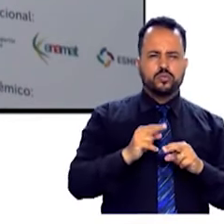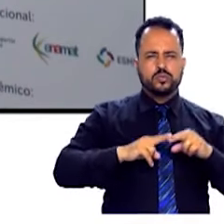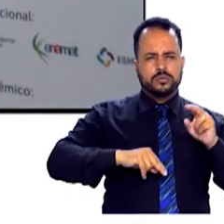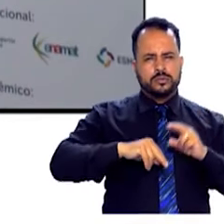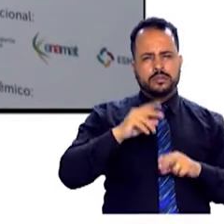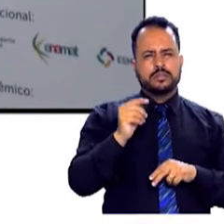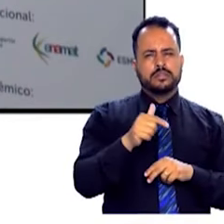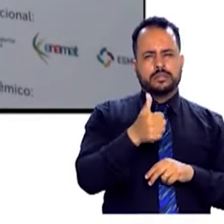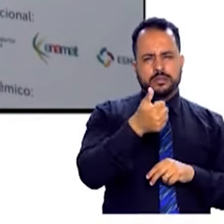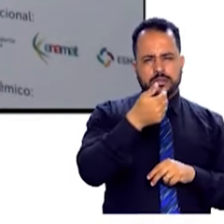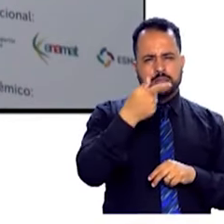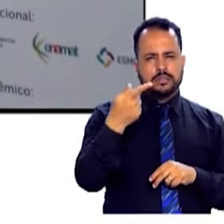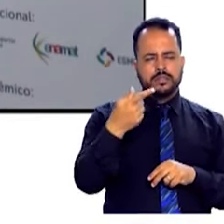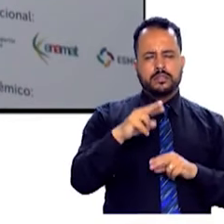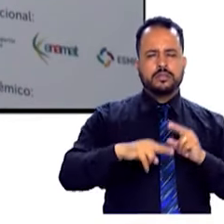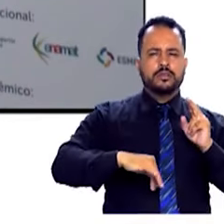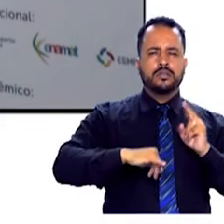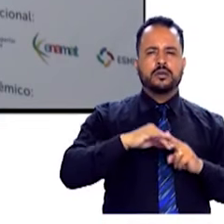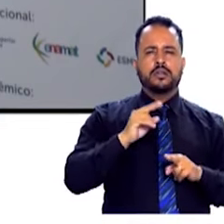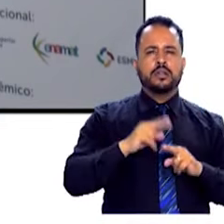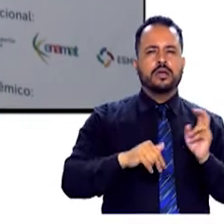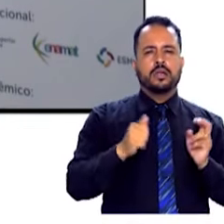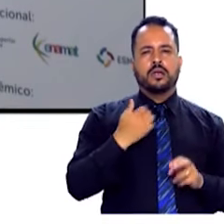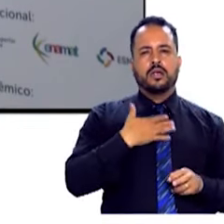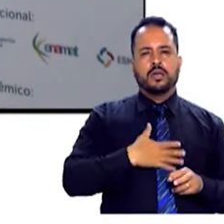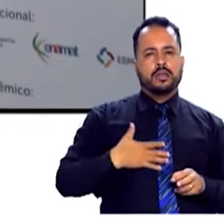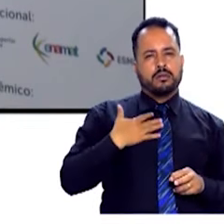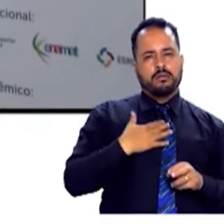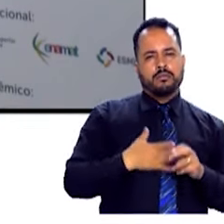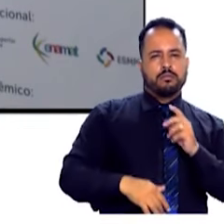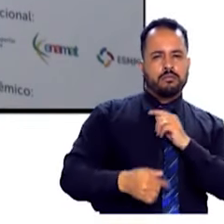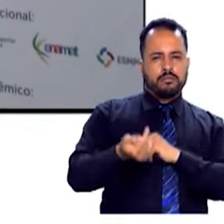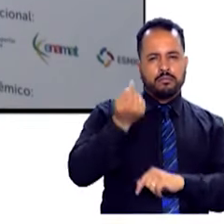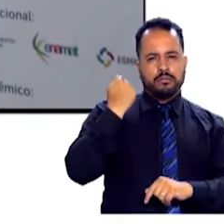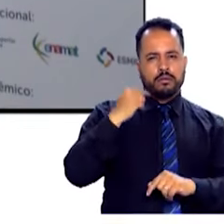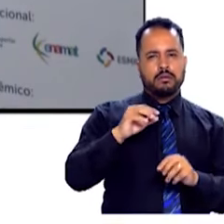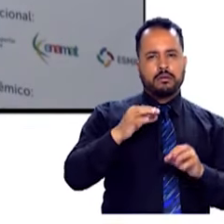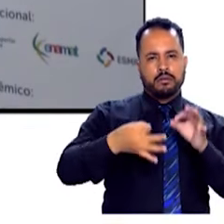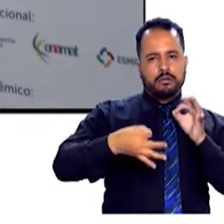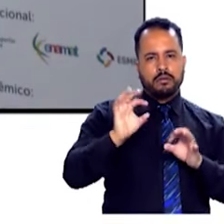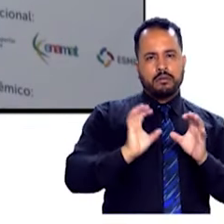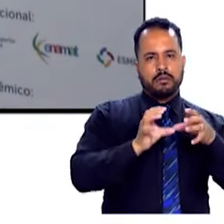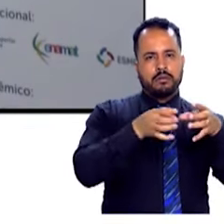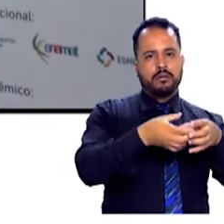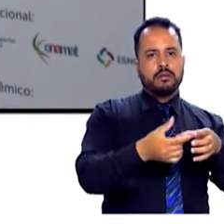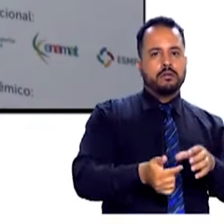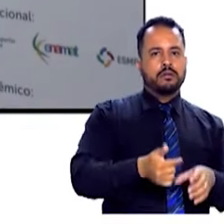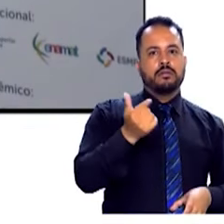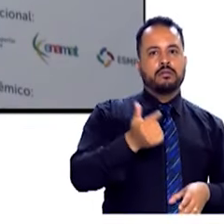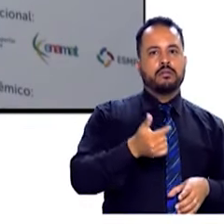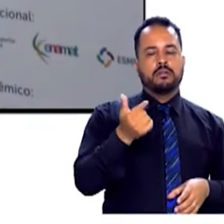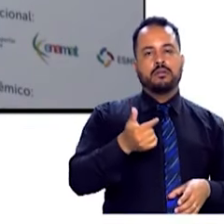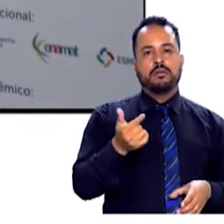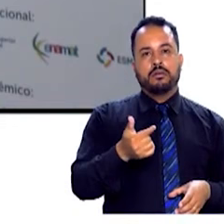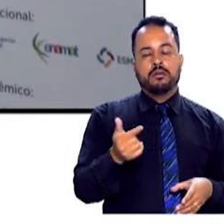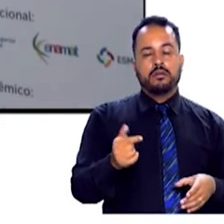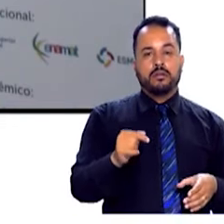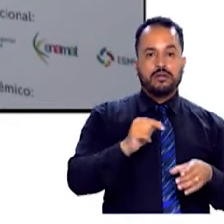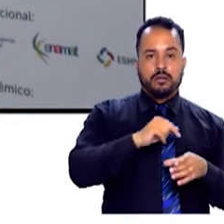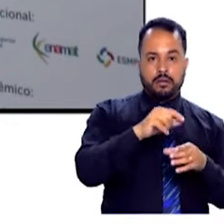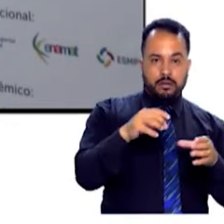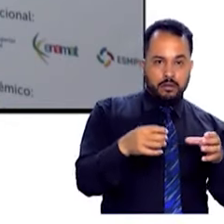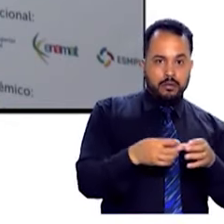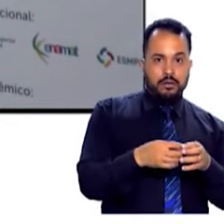17 de junho em agosto daquele ano estávamos em julgamento na segunda turma e Eis que